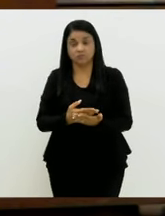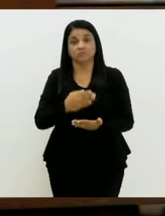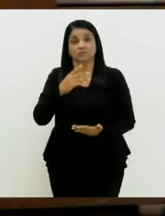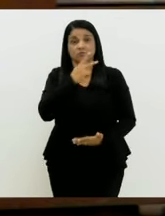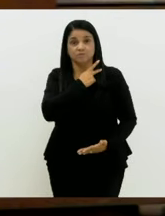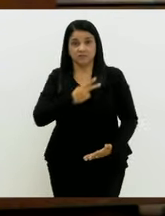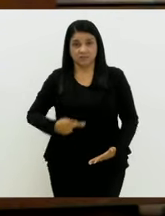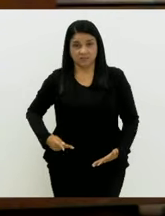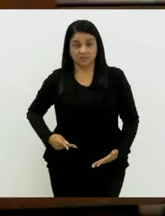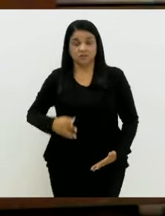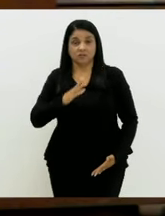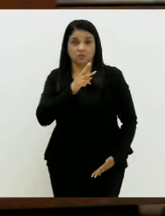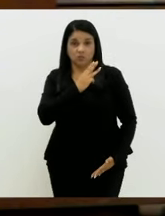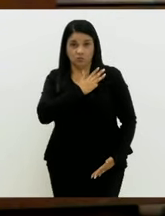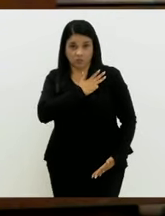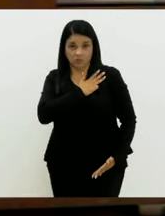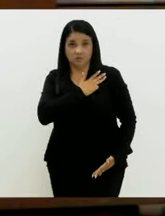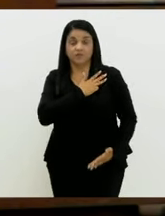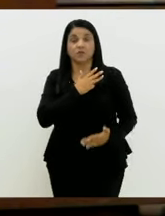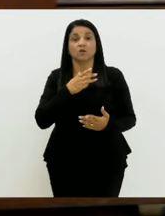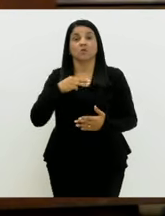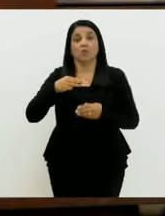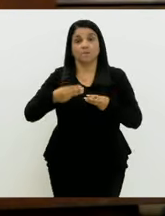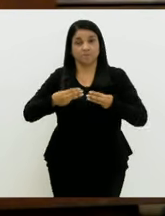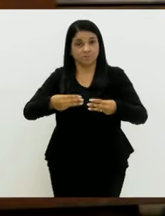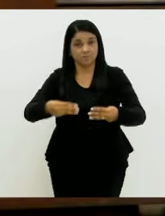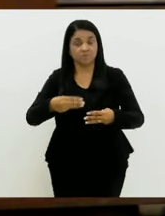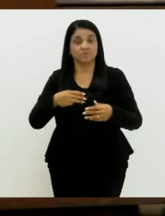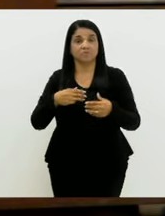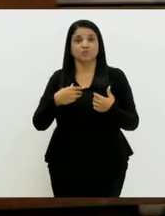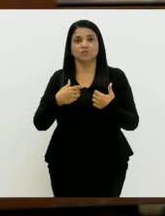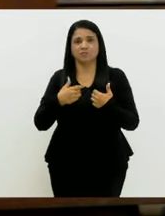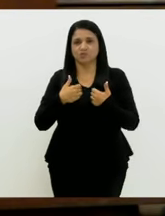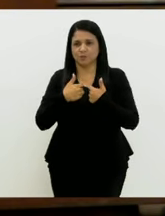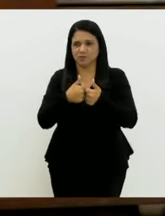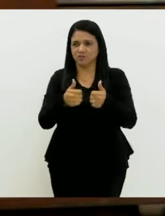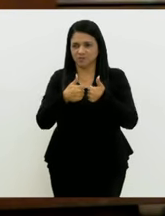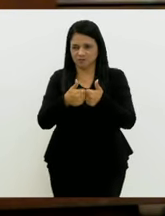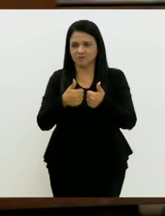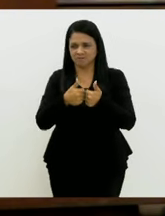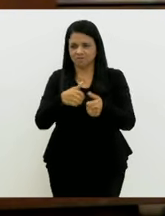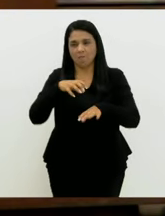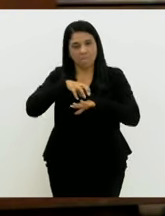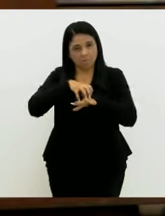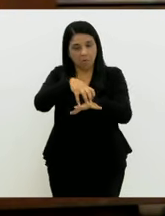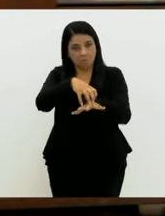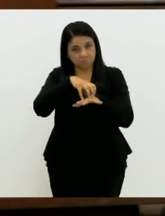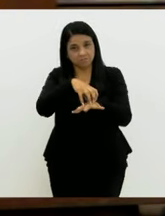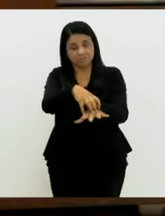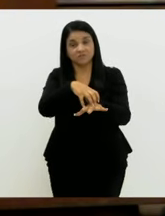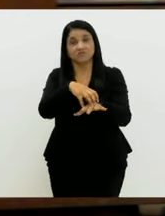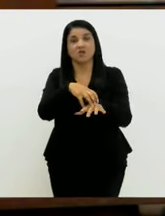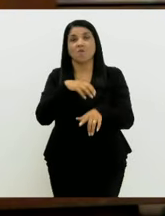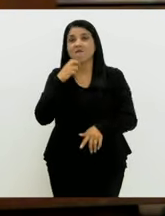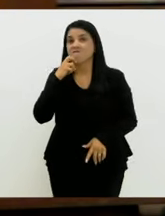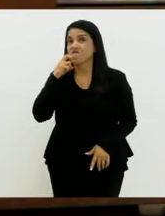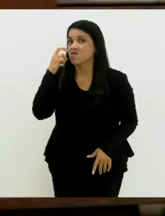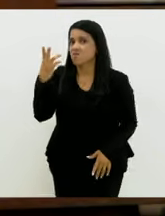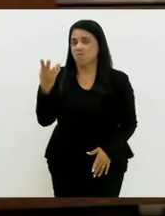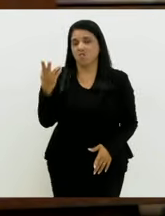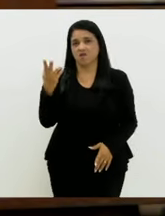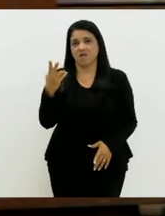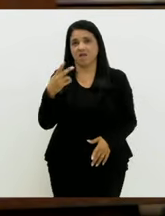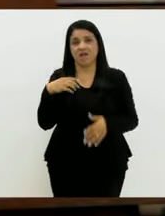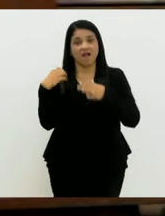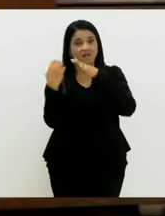o Ministério dos Transportes tem que ter uma postura mais ativa. A política de concessões no Brasil é uma vergonha. Essas empresas o